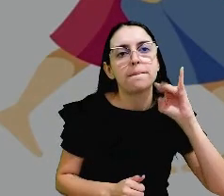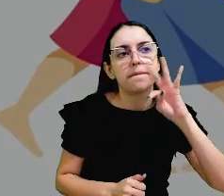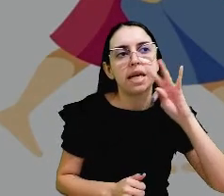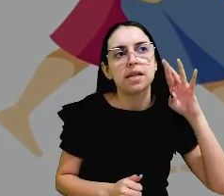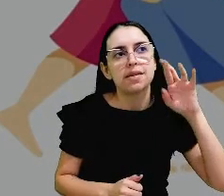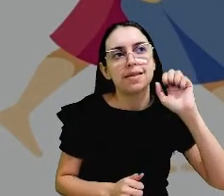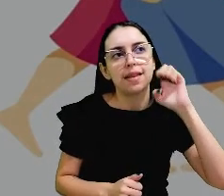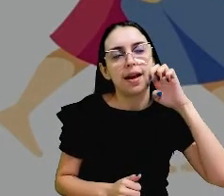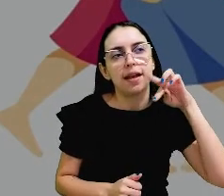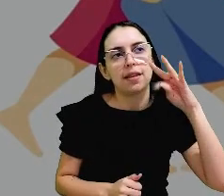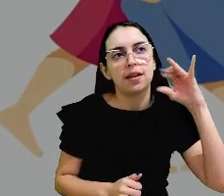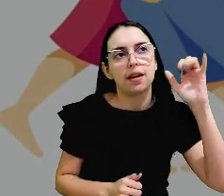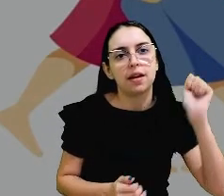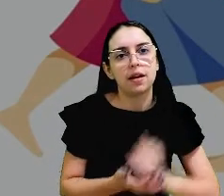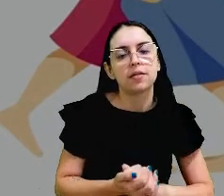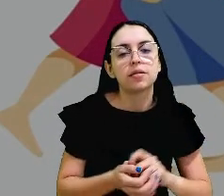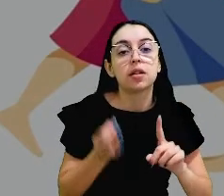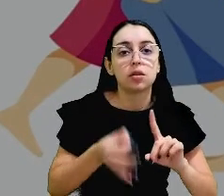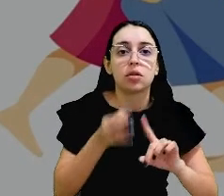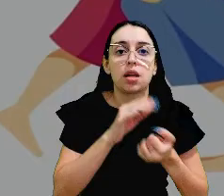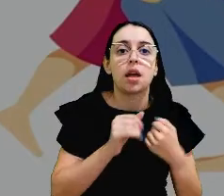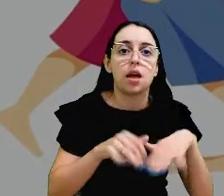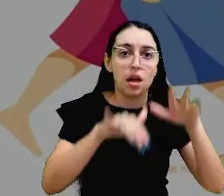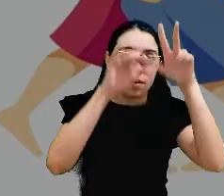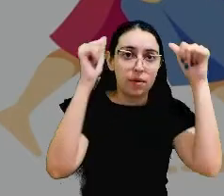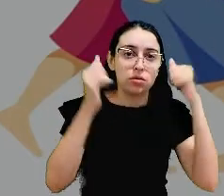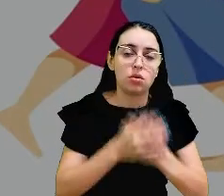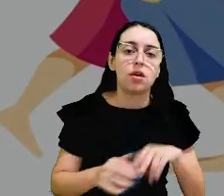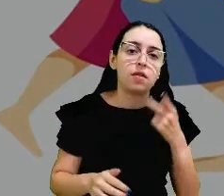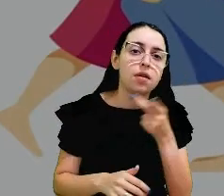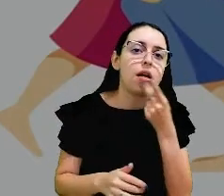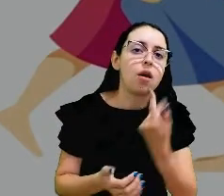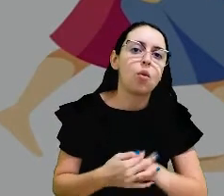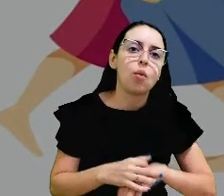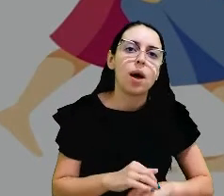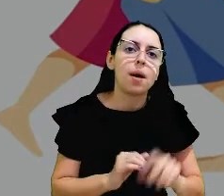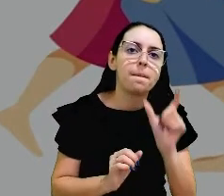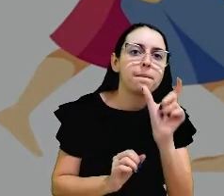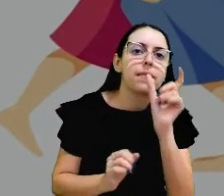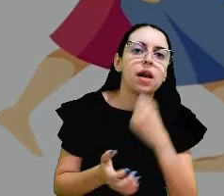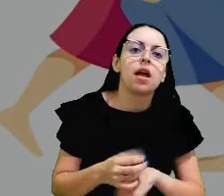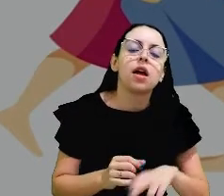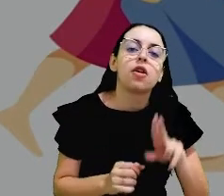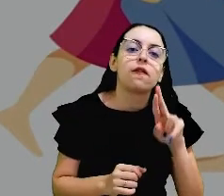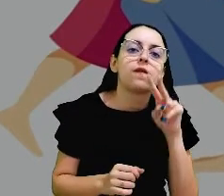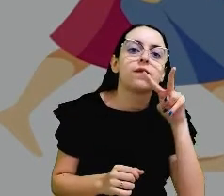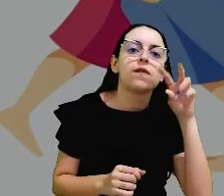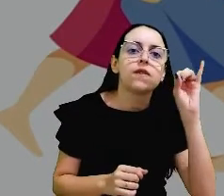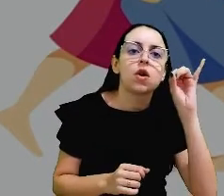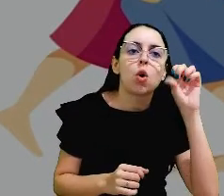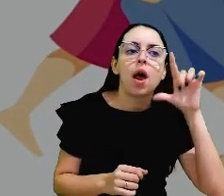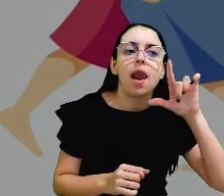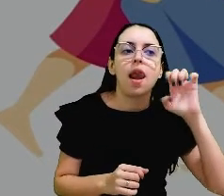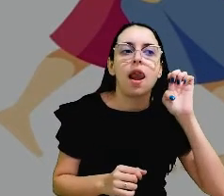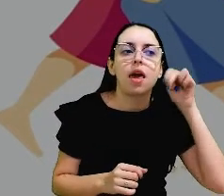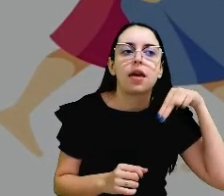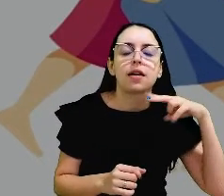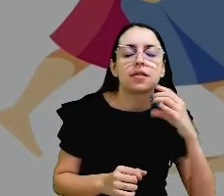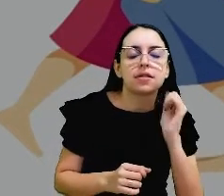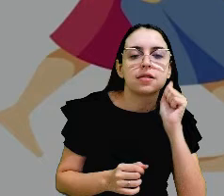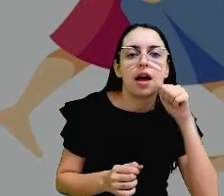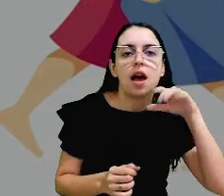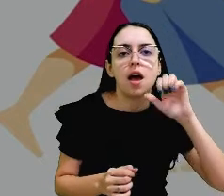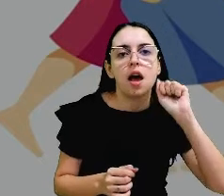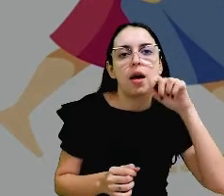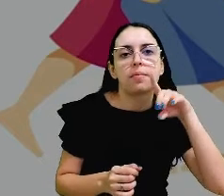E, inclusive, a desembargadora do Amazonas mencionou a palavra violência obstétrica. Então, em matéria de direitos